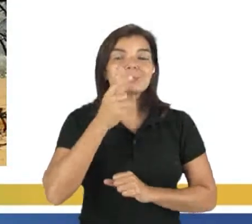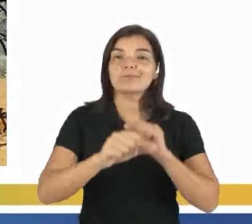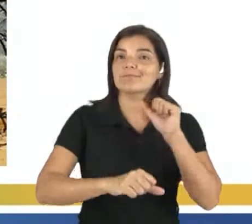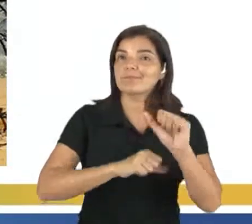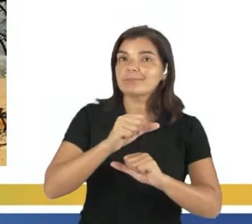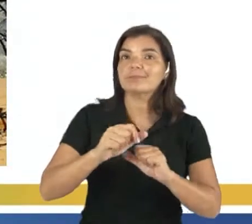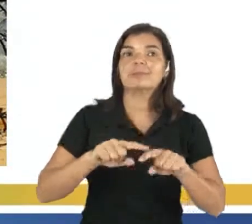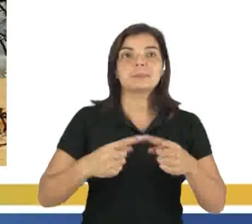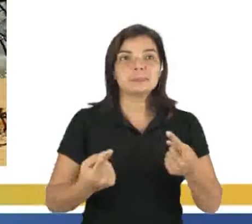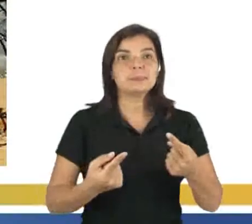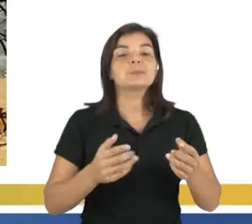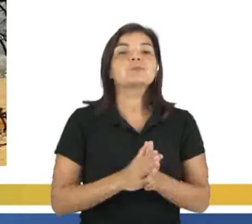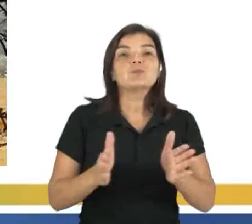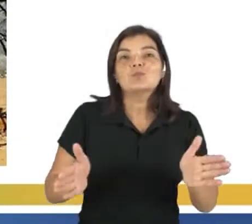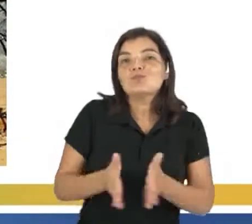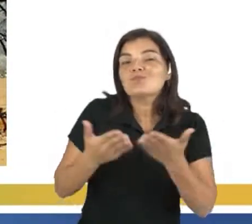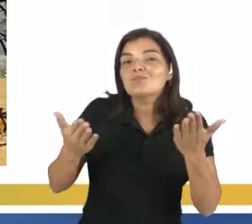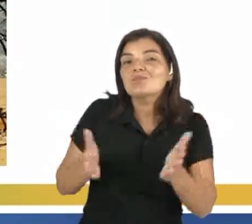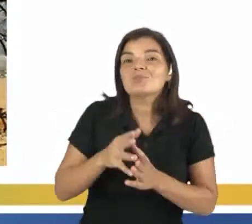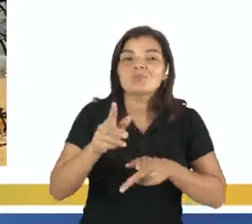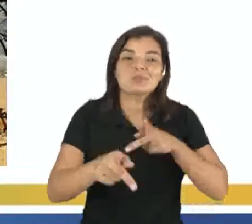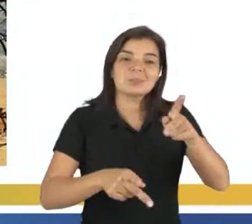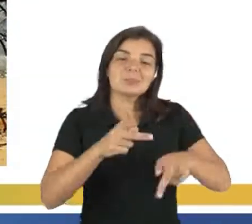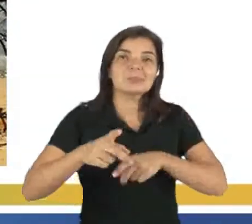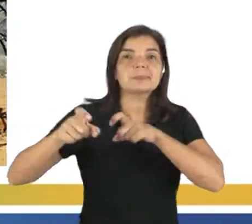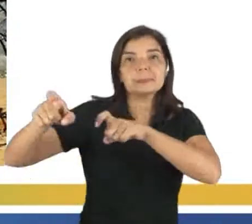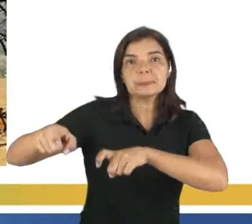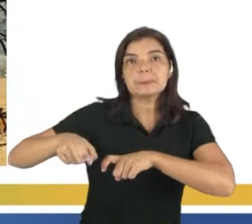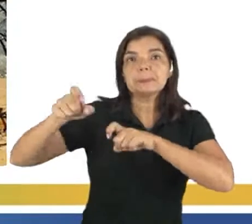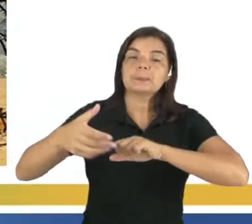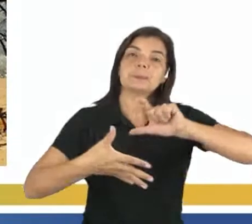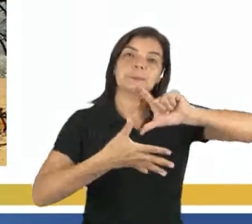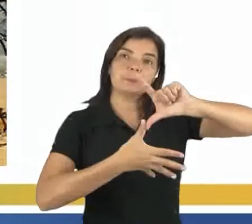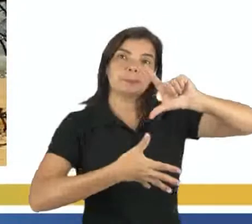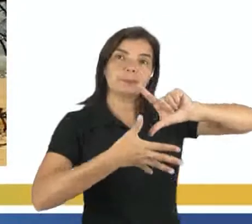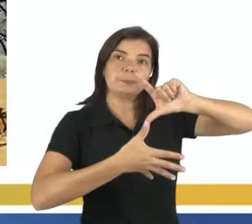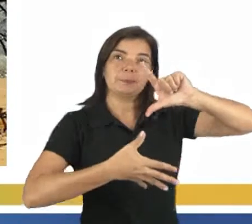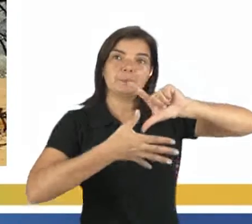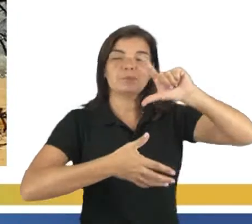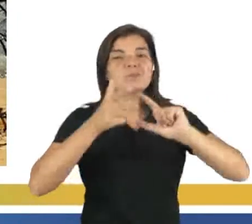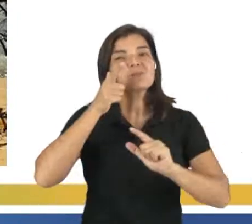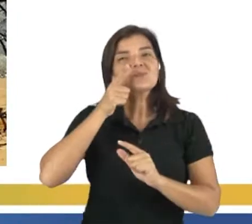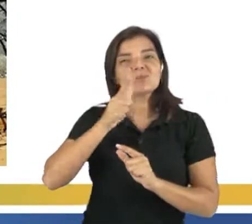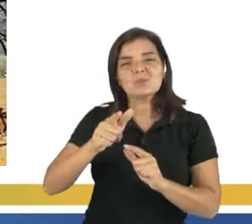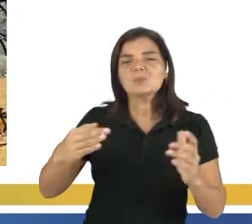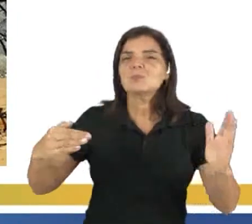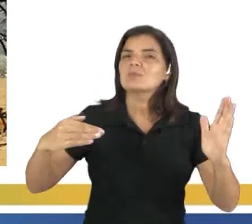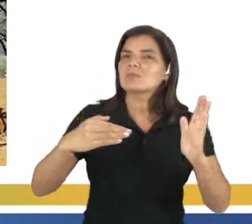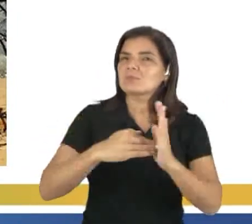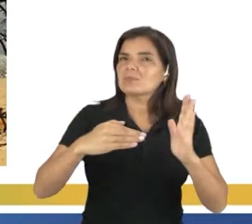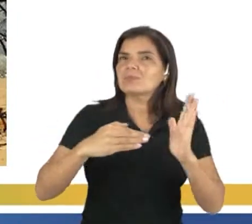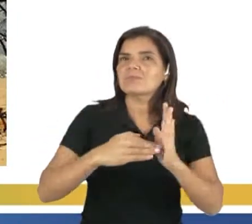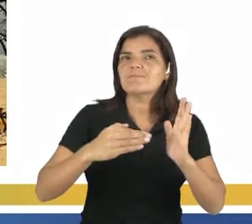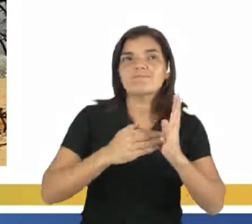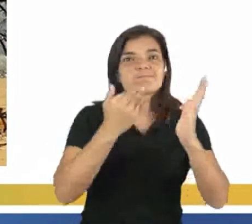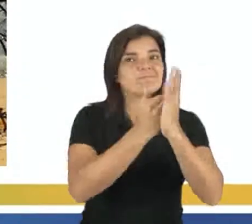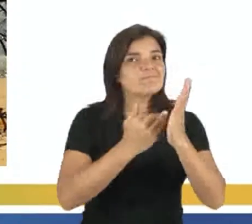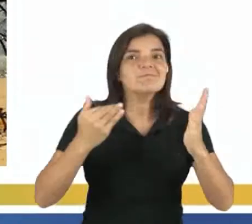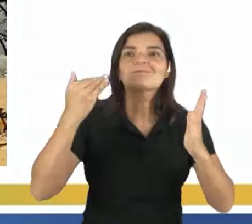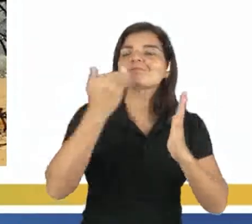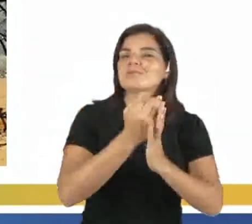isso. Nesse contexto, o empobrecimento da população rural na América Latina atingiu índices